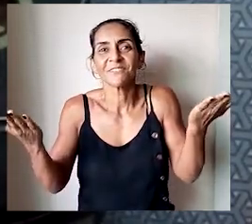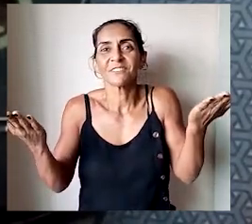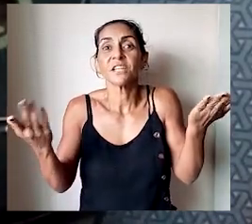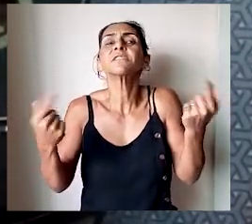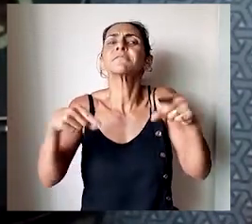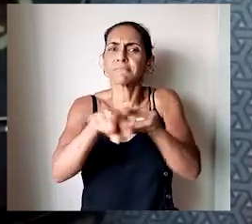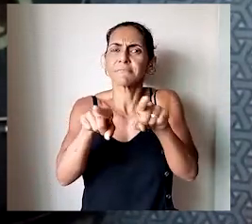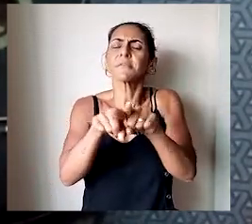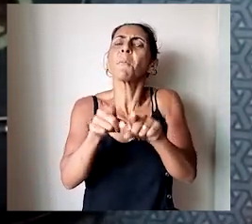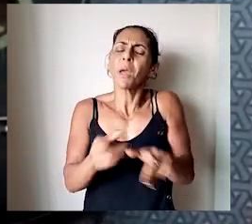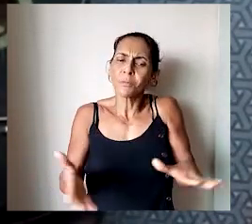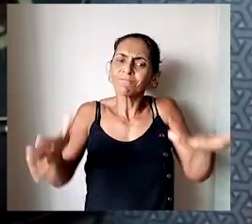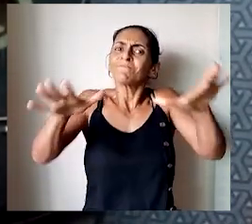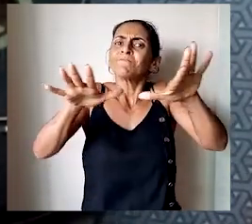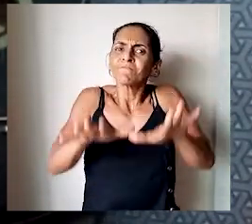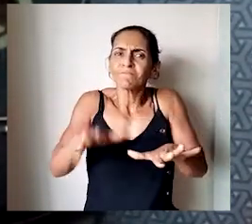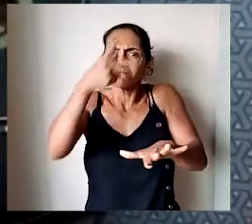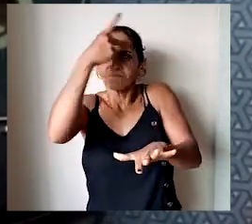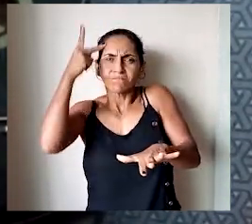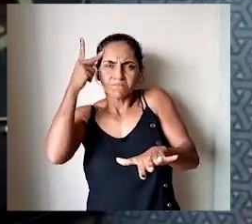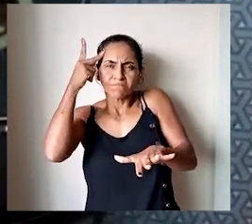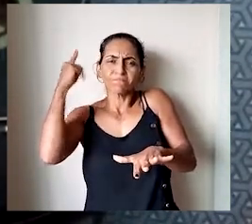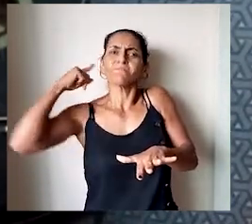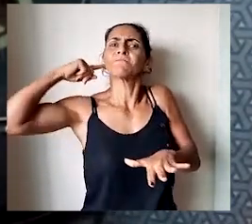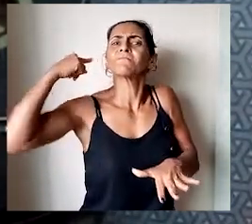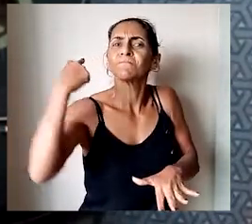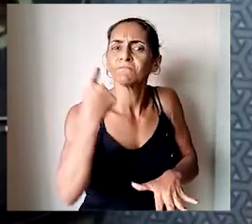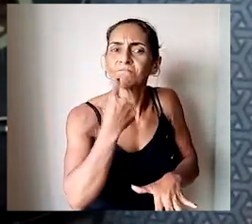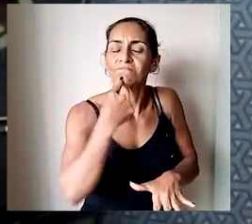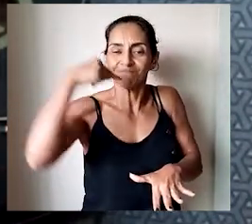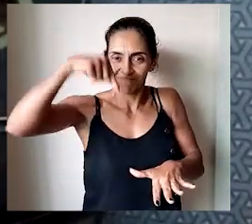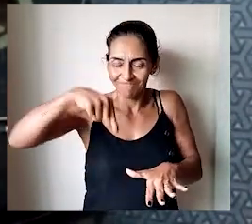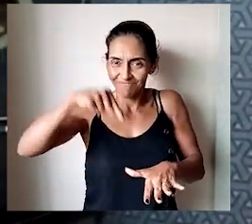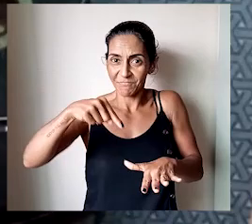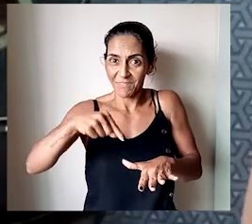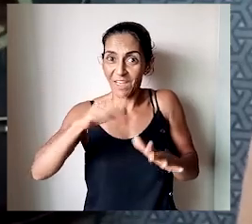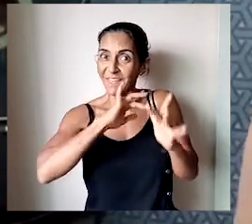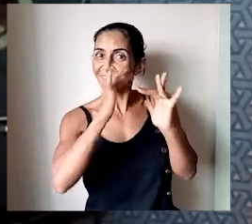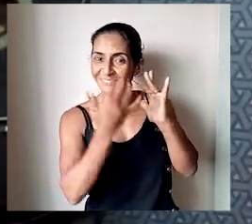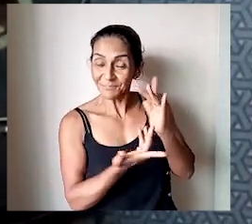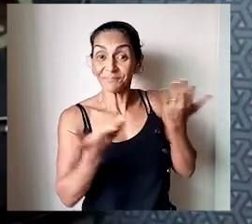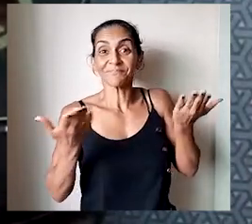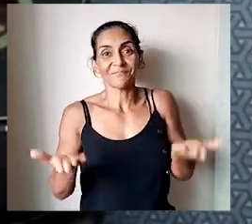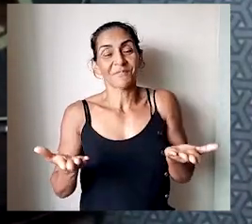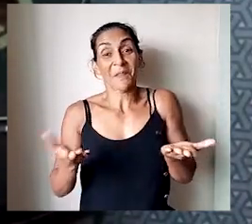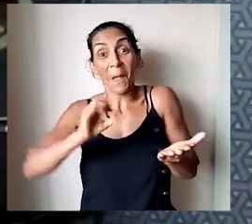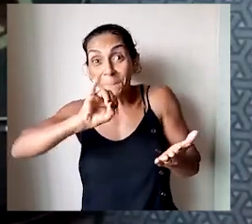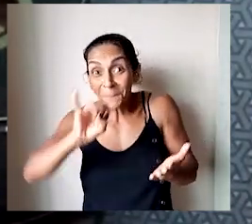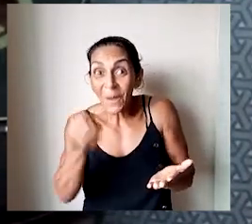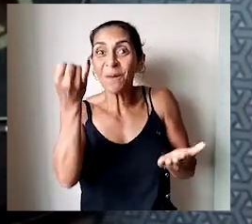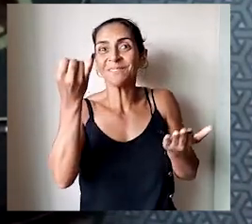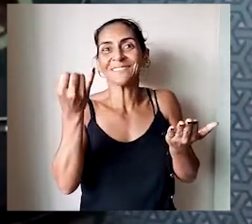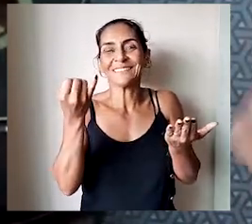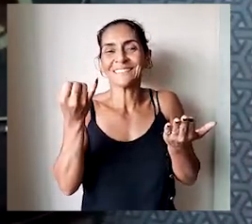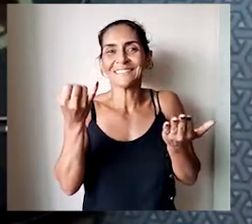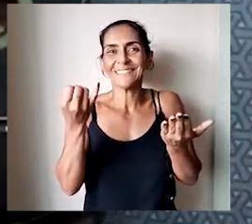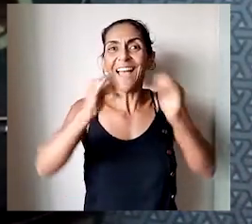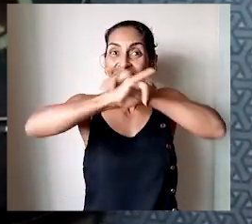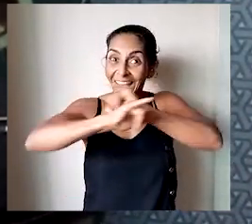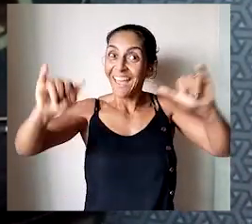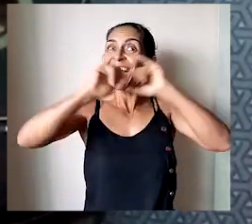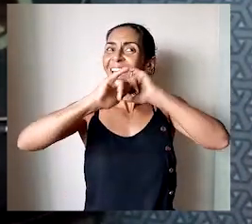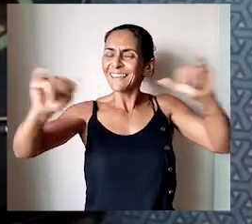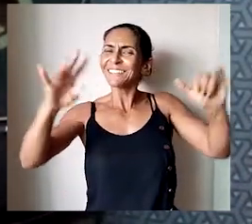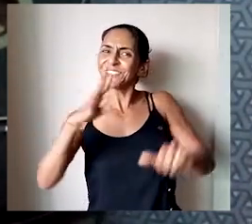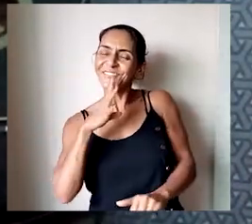realmente a inclusão das pessoas com deficiência auditiva. Eu espero realmente que vocês aproveitem ao máximo essa novidade, e contem aí para as